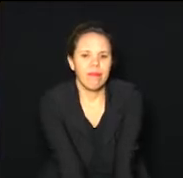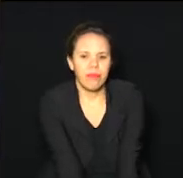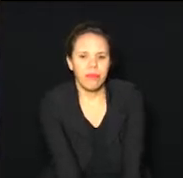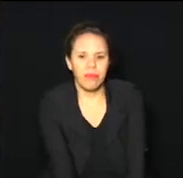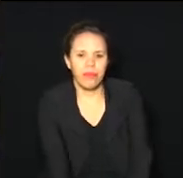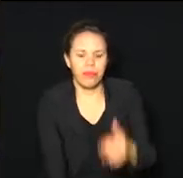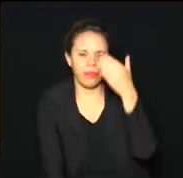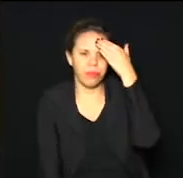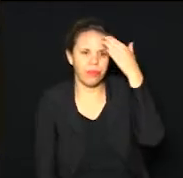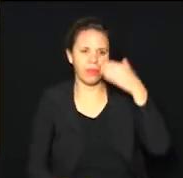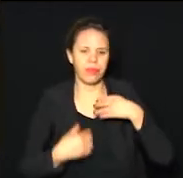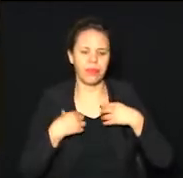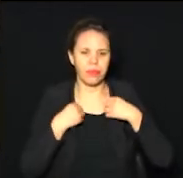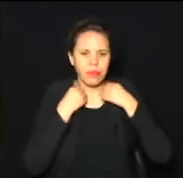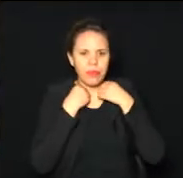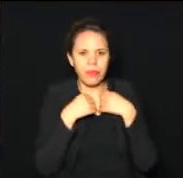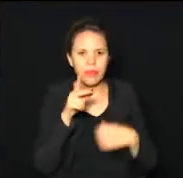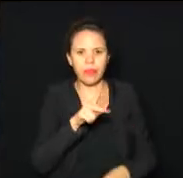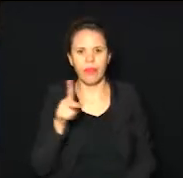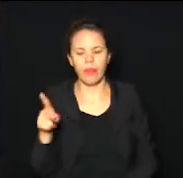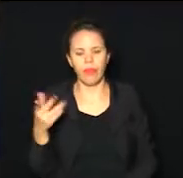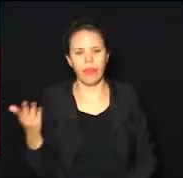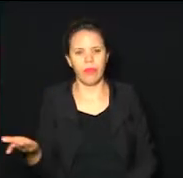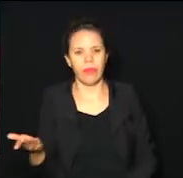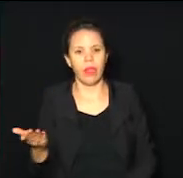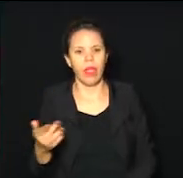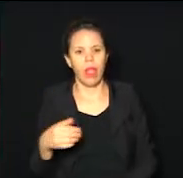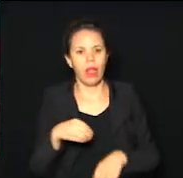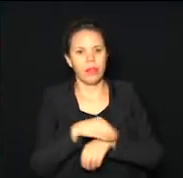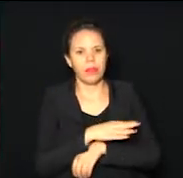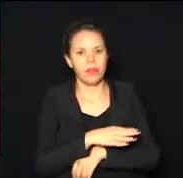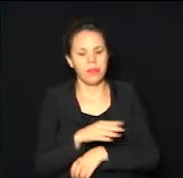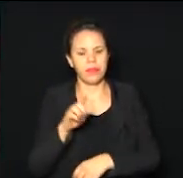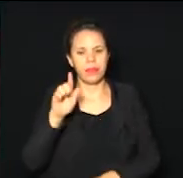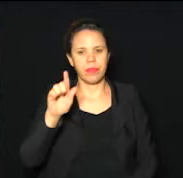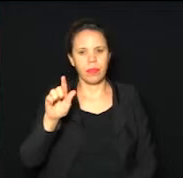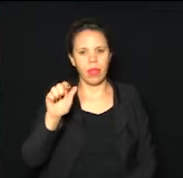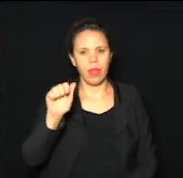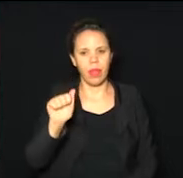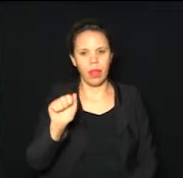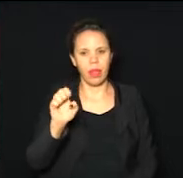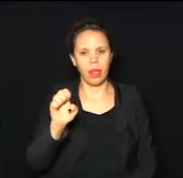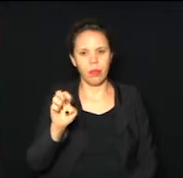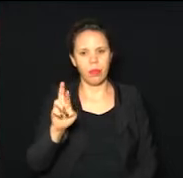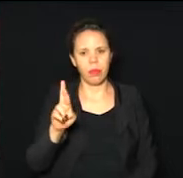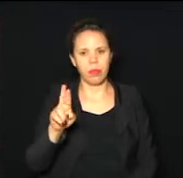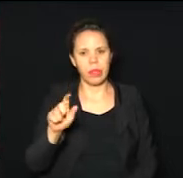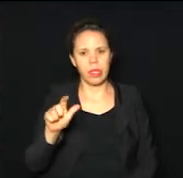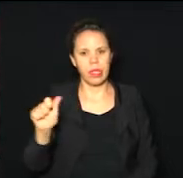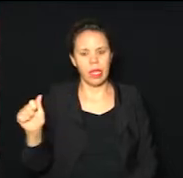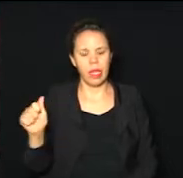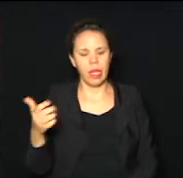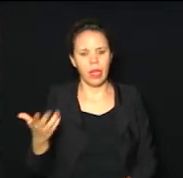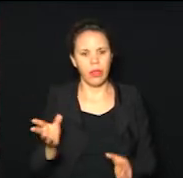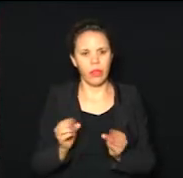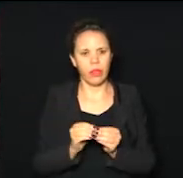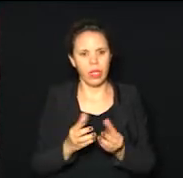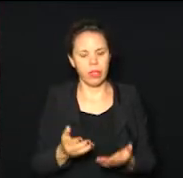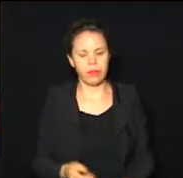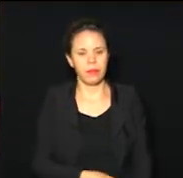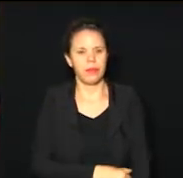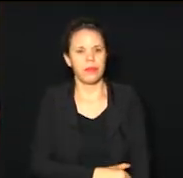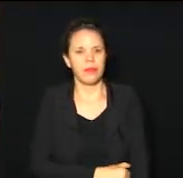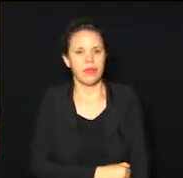Obrigada, Silvia, professora Silvia. Eu vou passar, então, para a Gabriela, para finalização, considerações